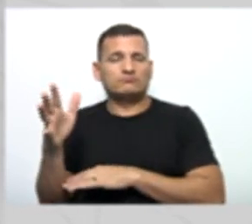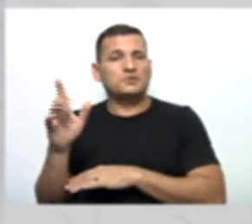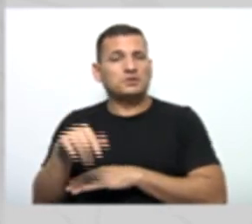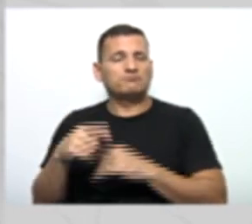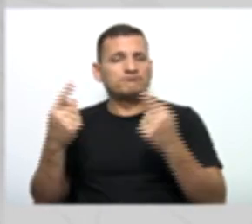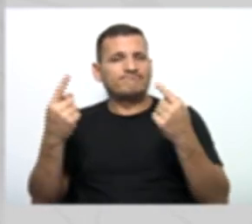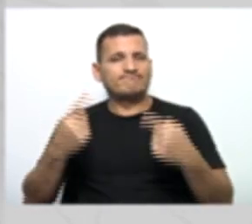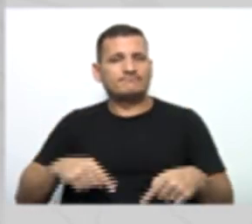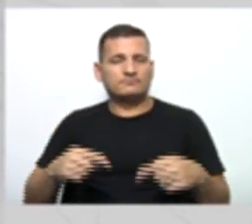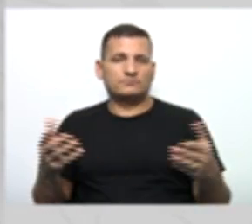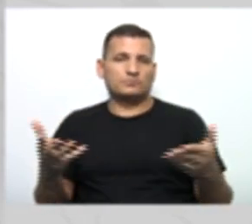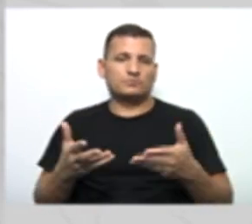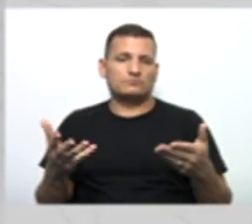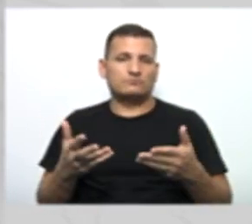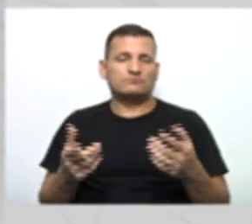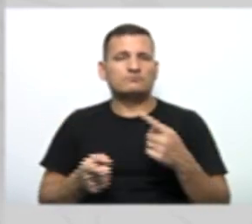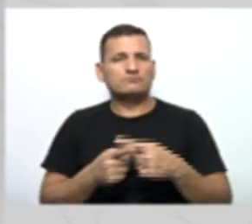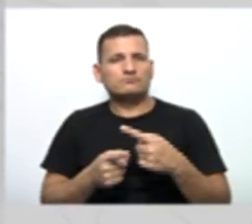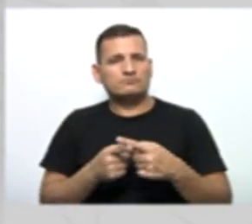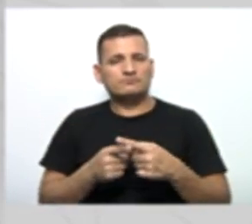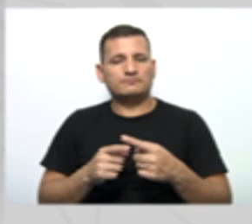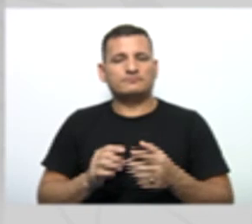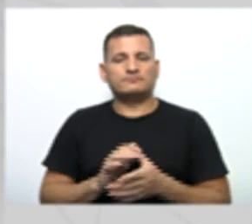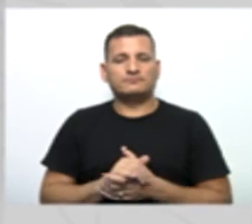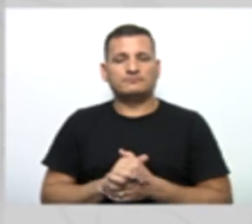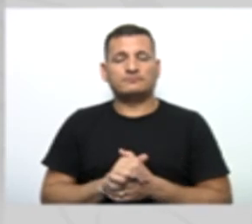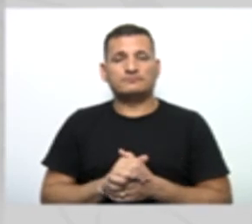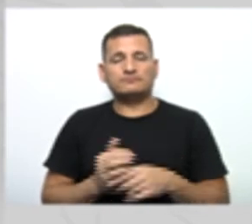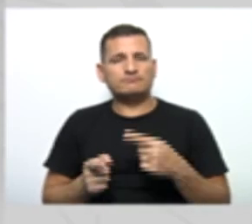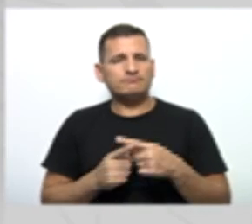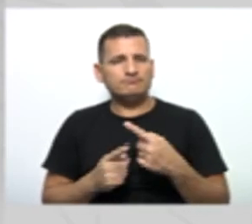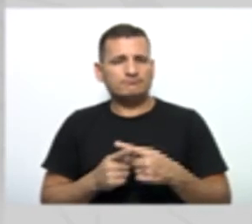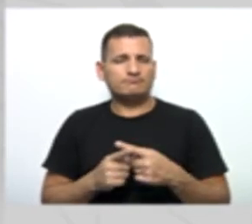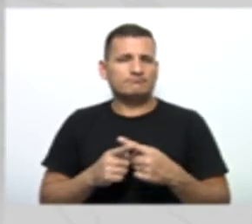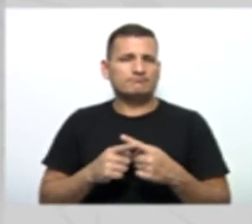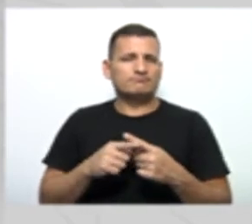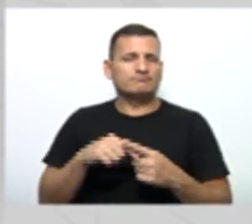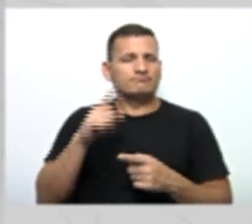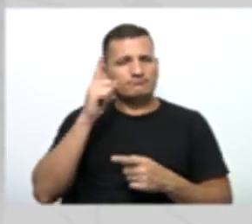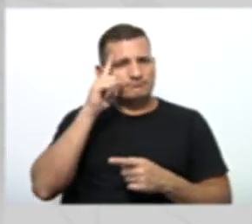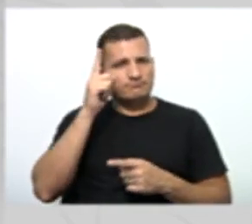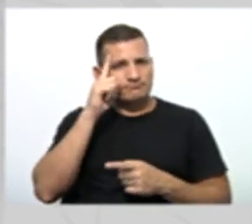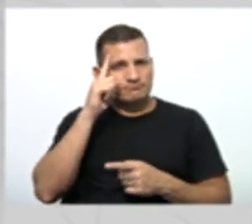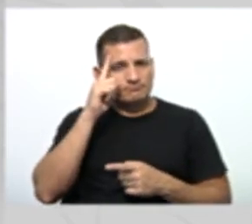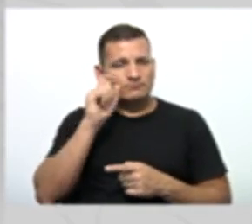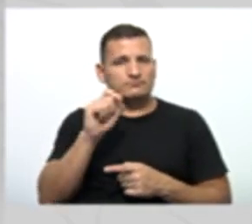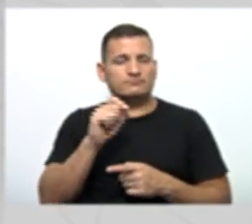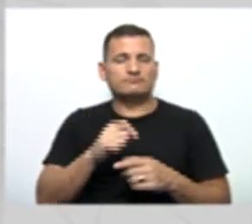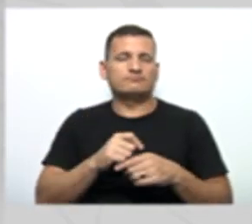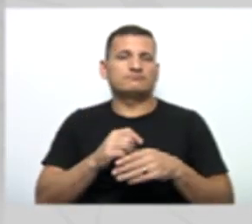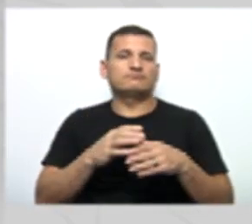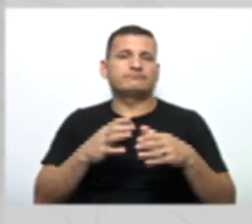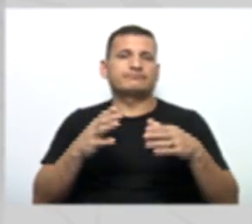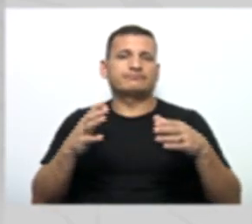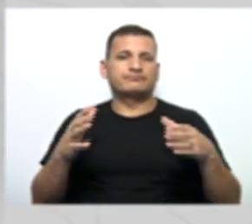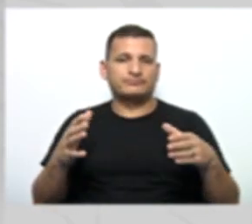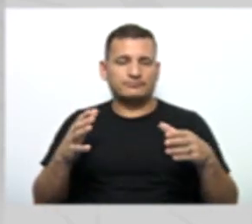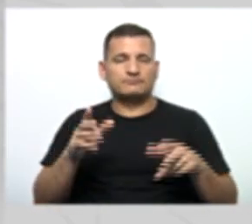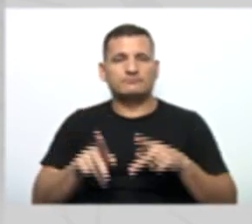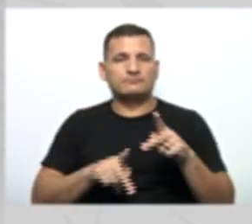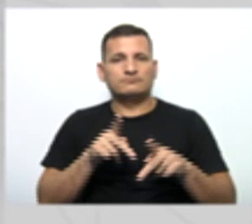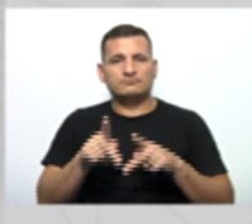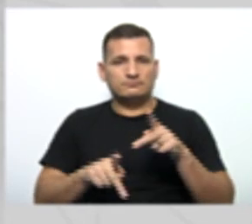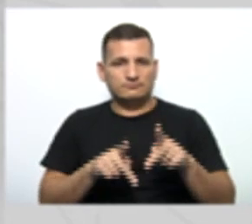de hoje. Por quê? A cada dia a população cresce, o que pressiona